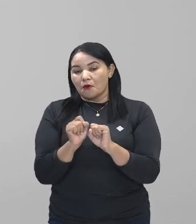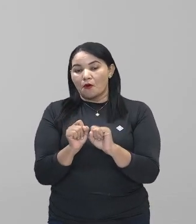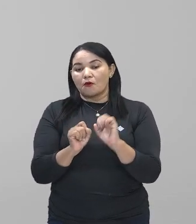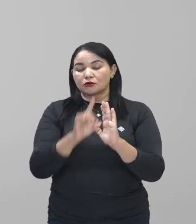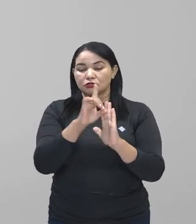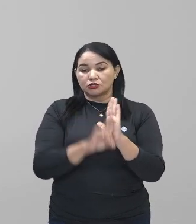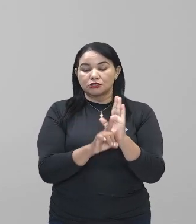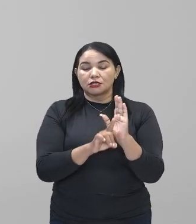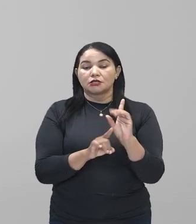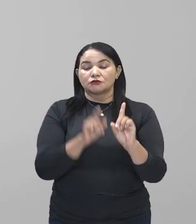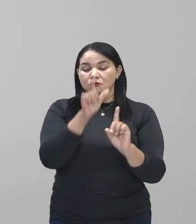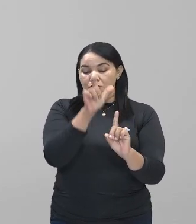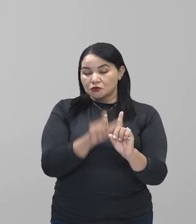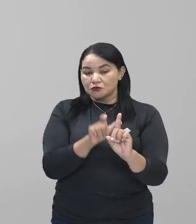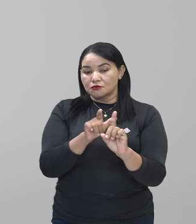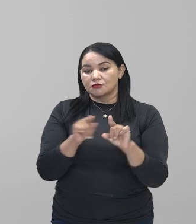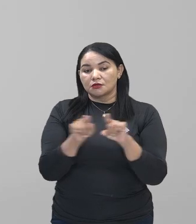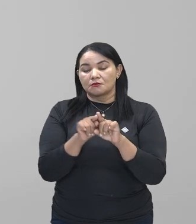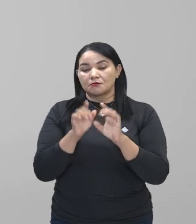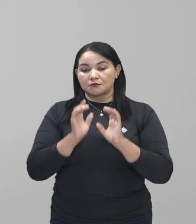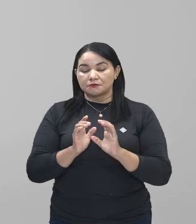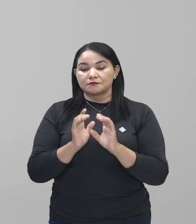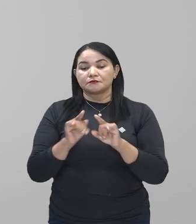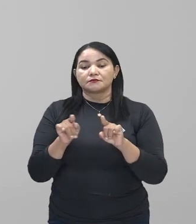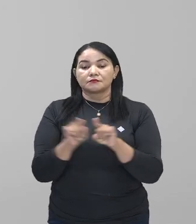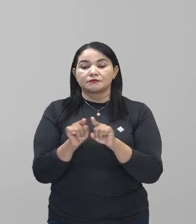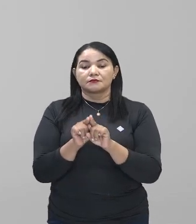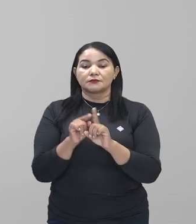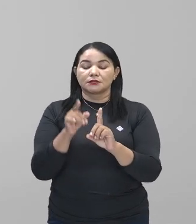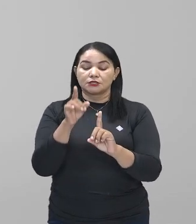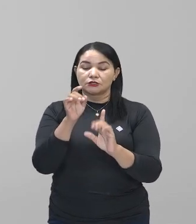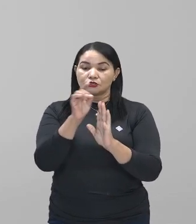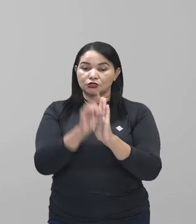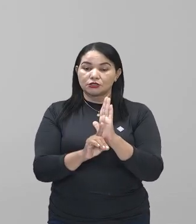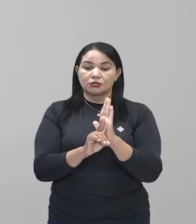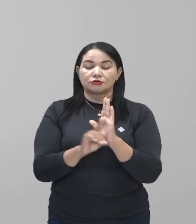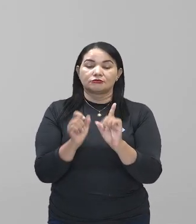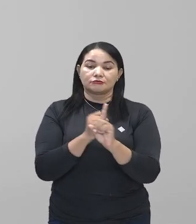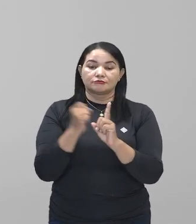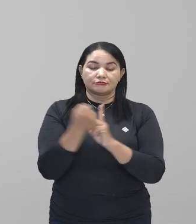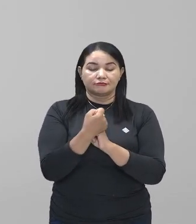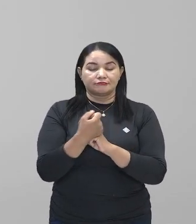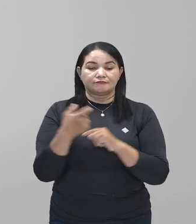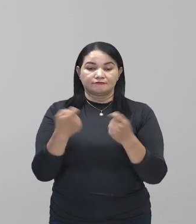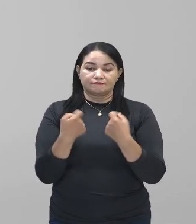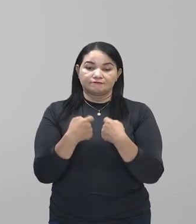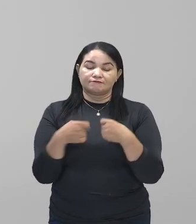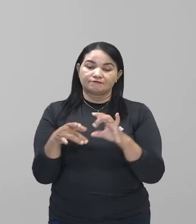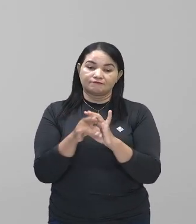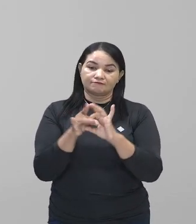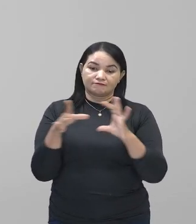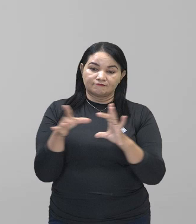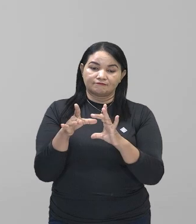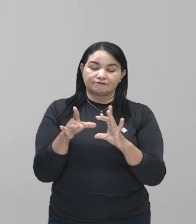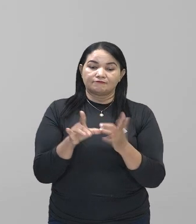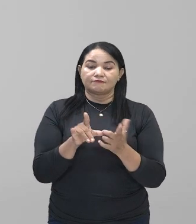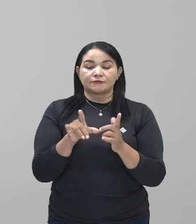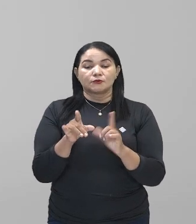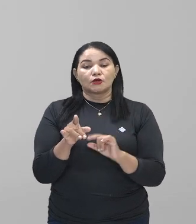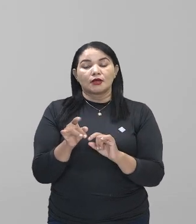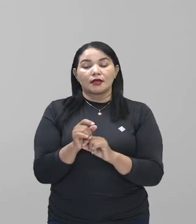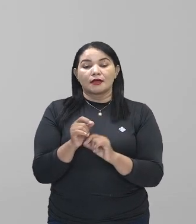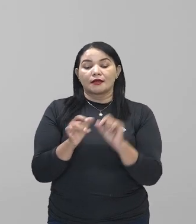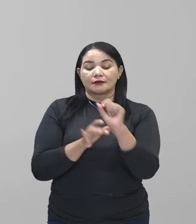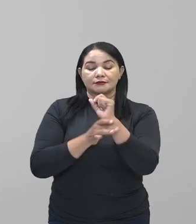político, mas os direitos sociais, ele tem que ser democrático. É o que assegura uma